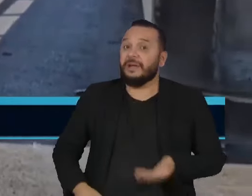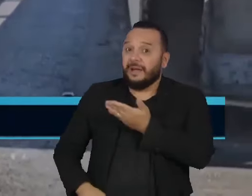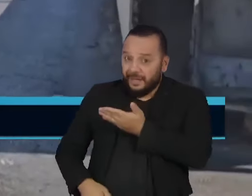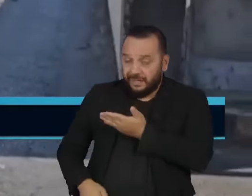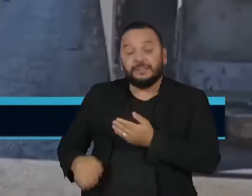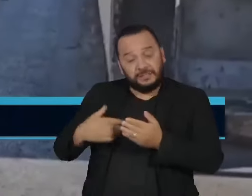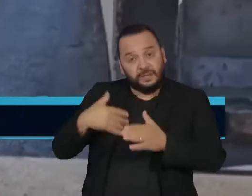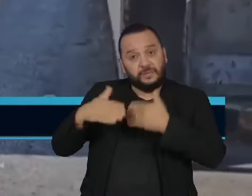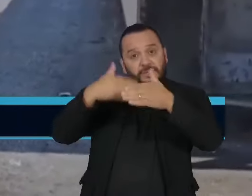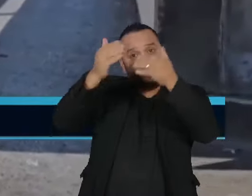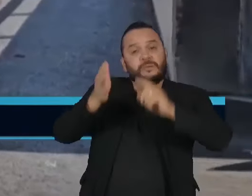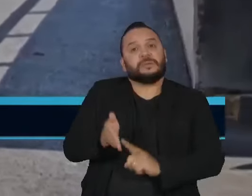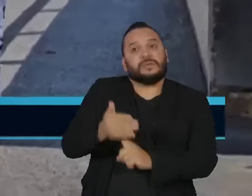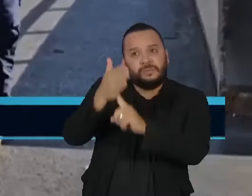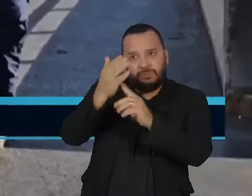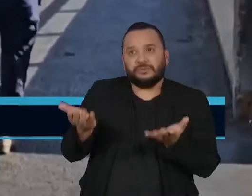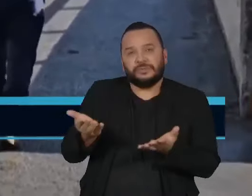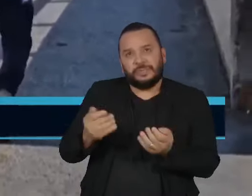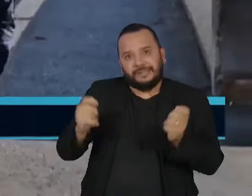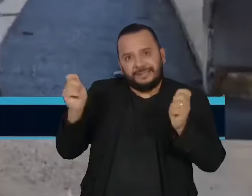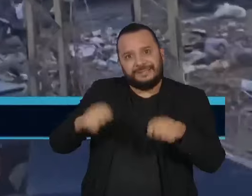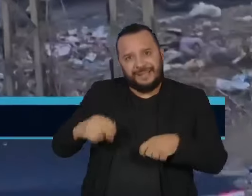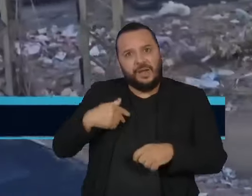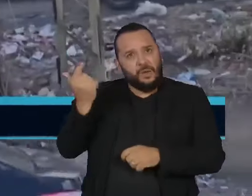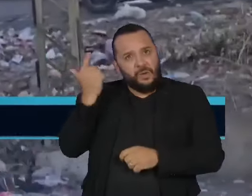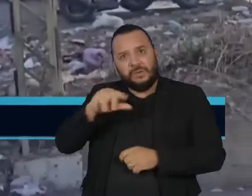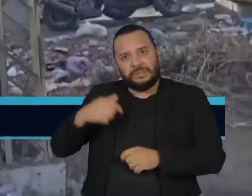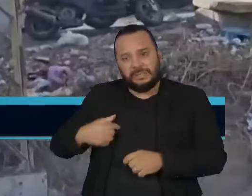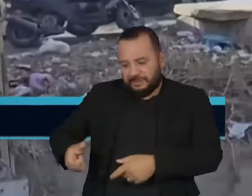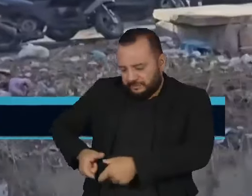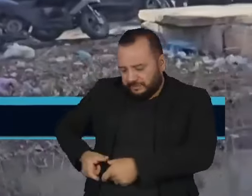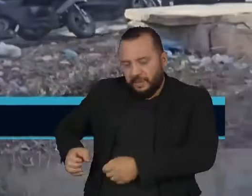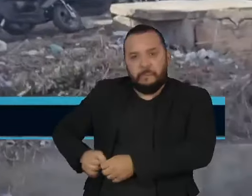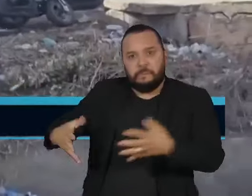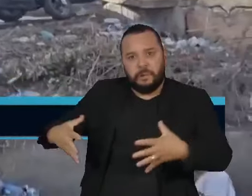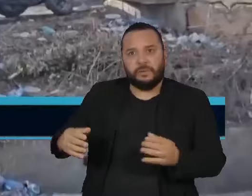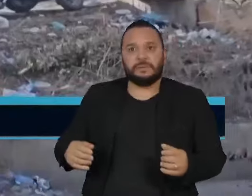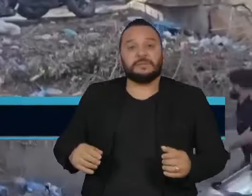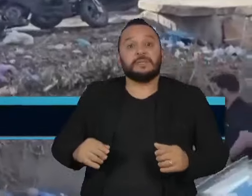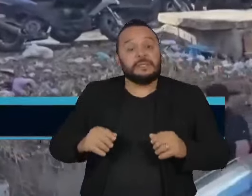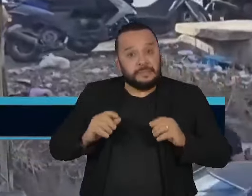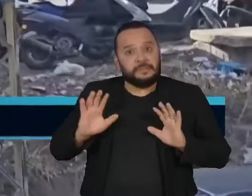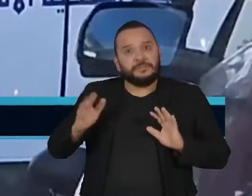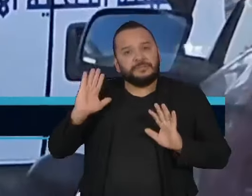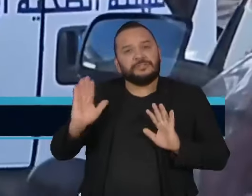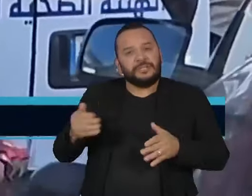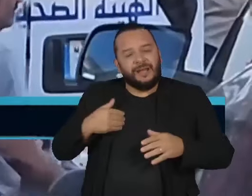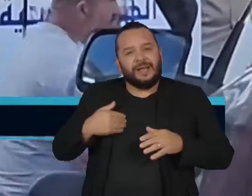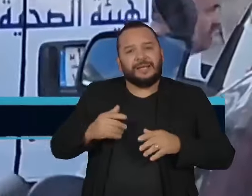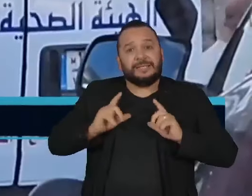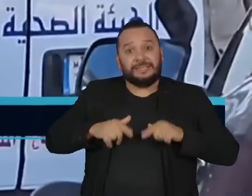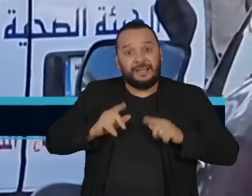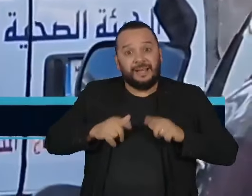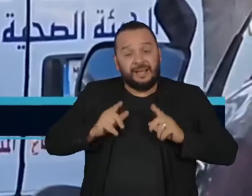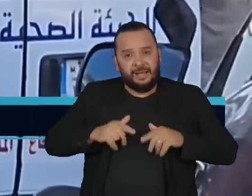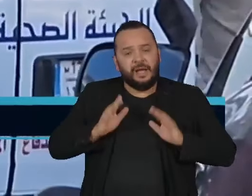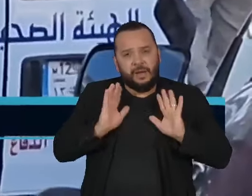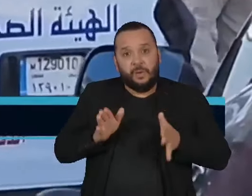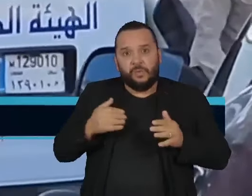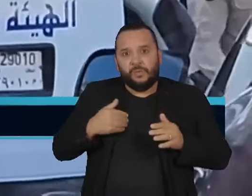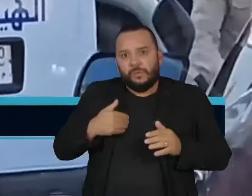evolução tecnológica que acabou permitindo o ataque. Temendo que Israel pudesse rastrear seus passos, as lideranças do